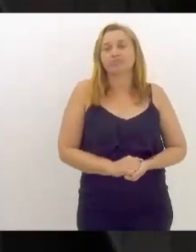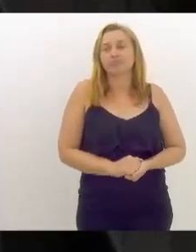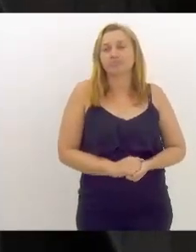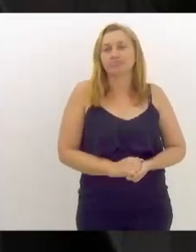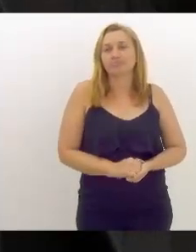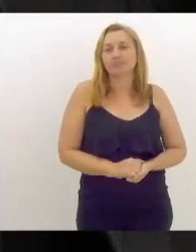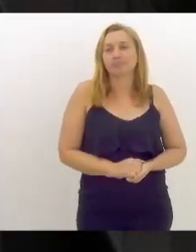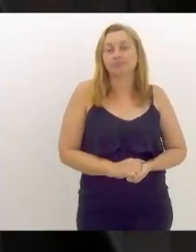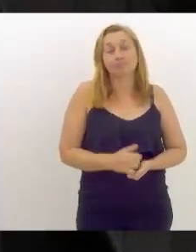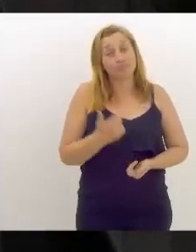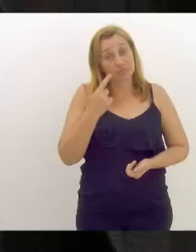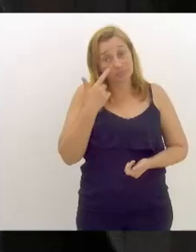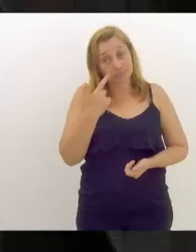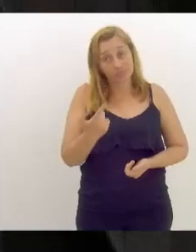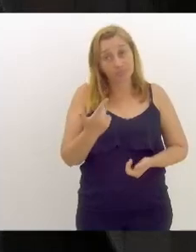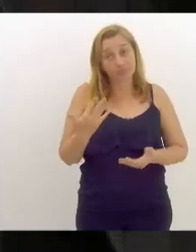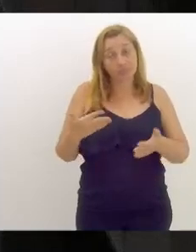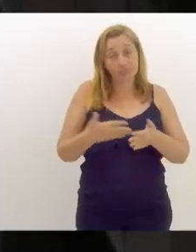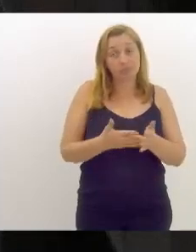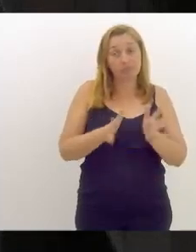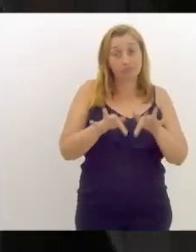ser equacionada até o final do ano.